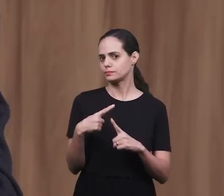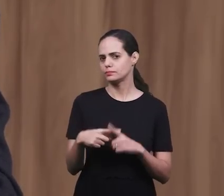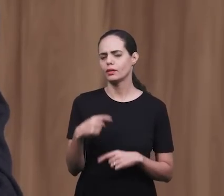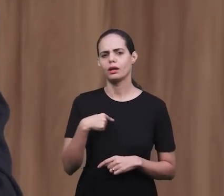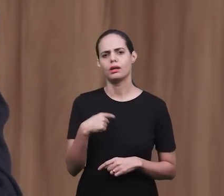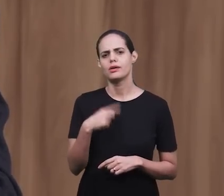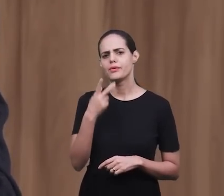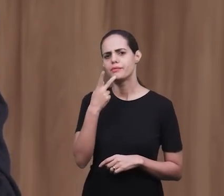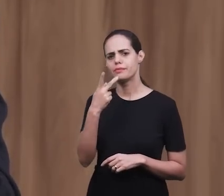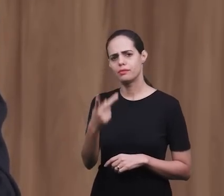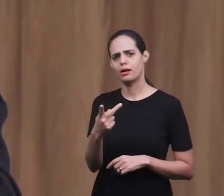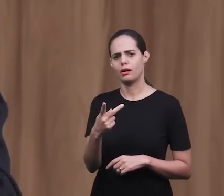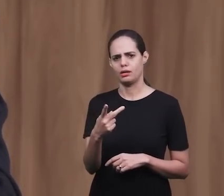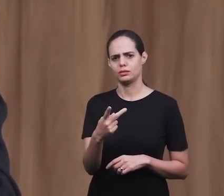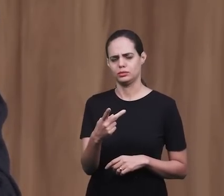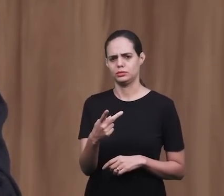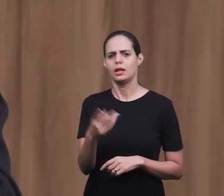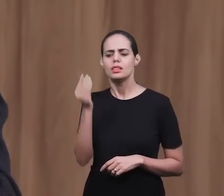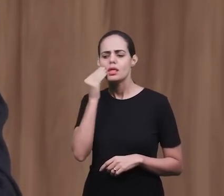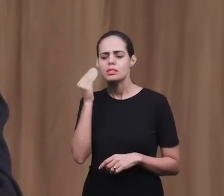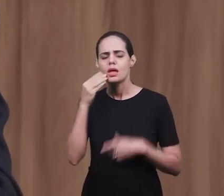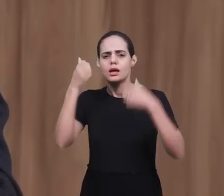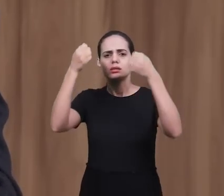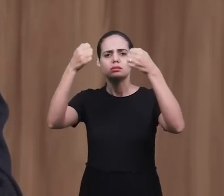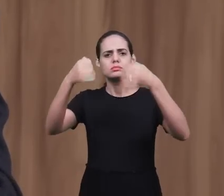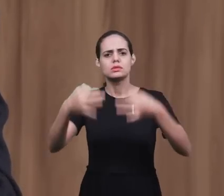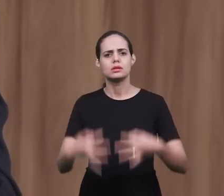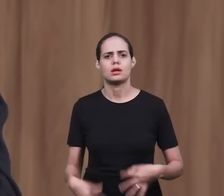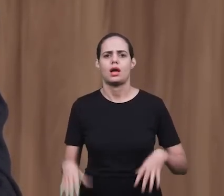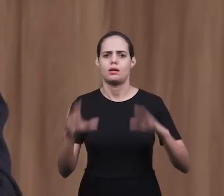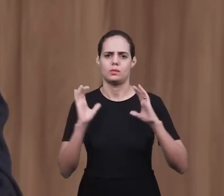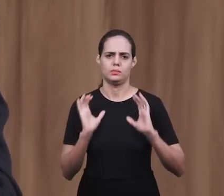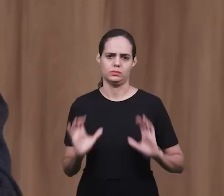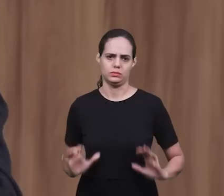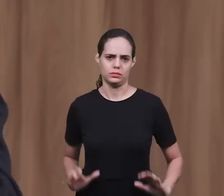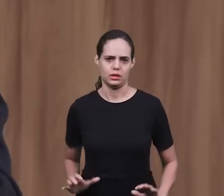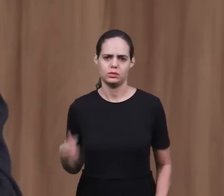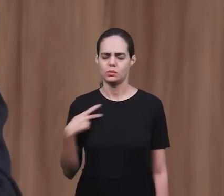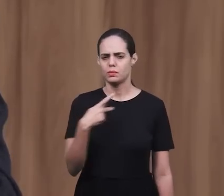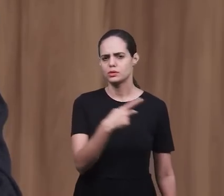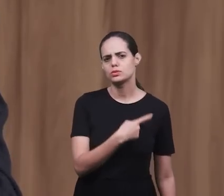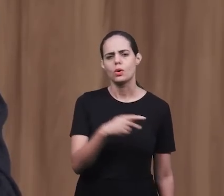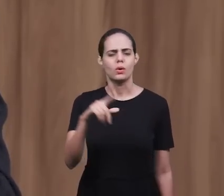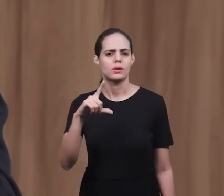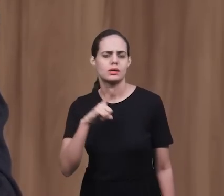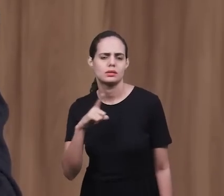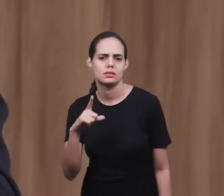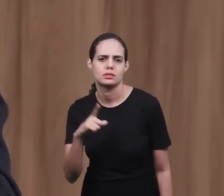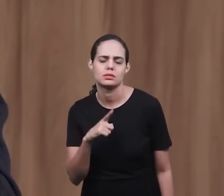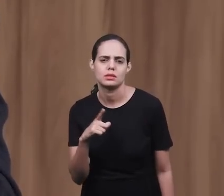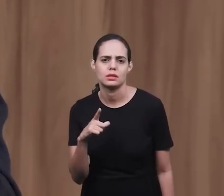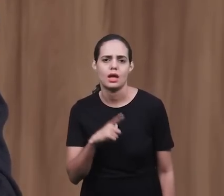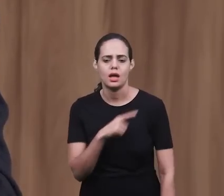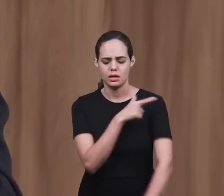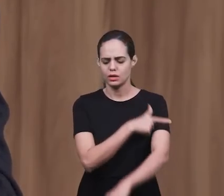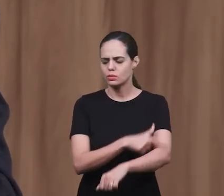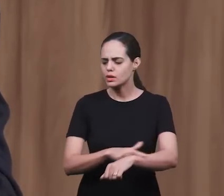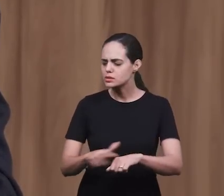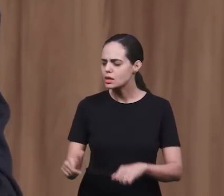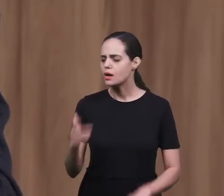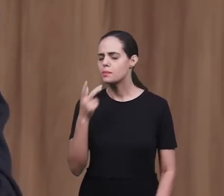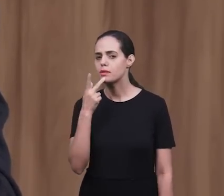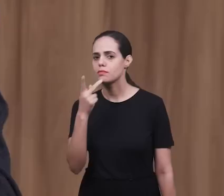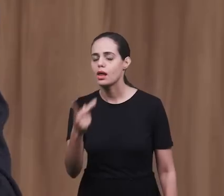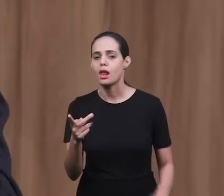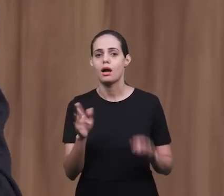mostrar ali a condição de um pastor que tem simplicidade, que tem educação para poder falar. Por outro lado, quando